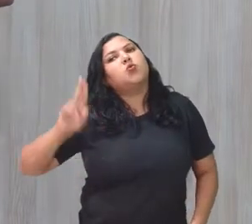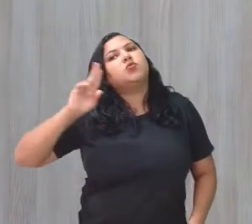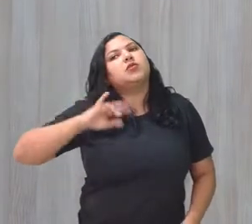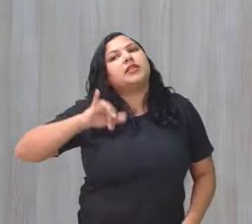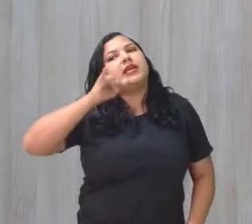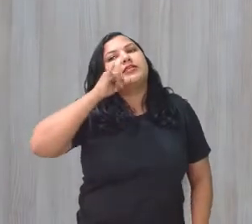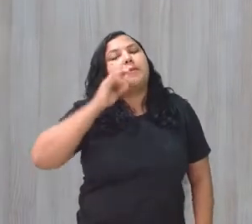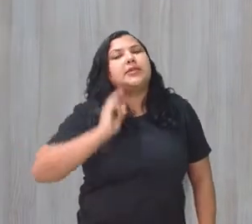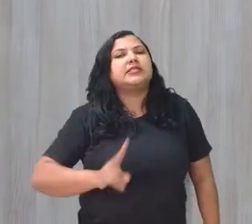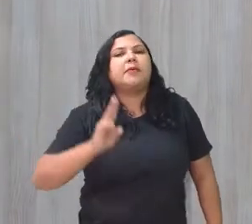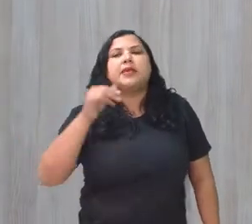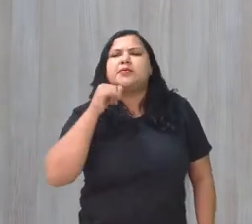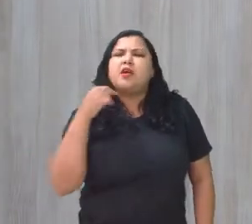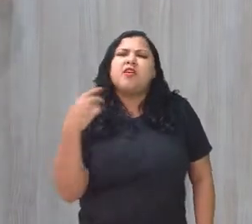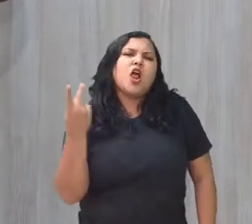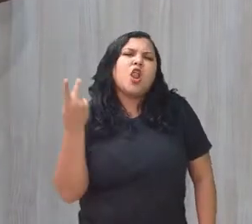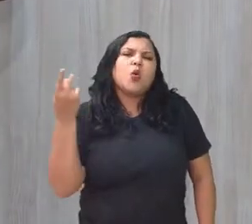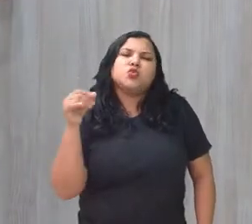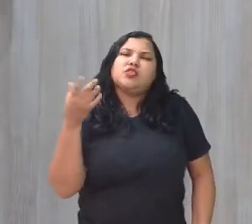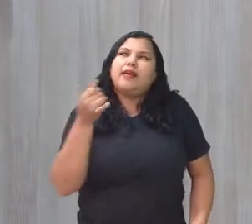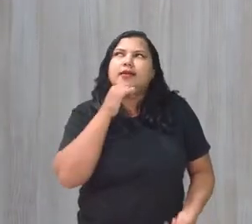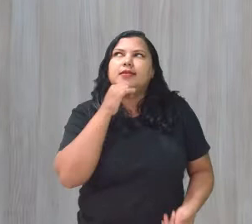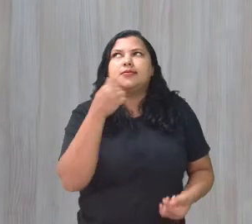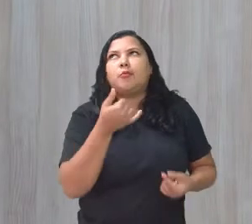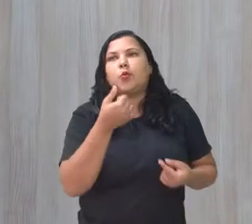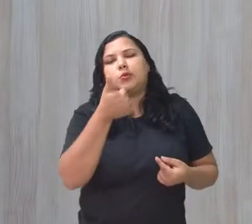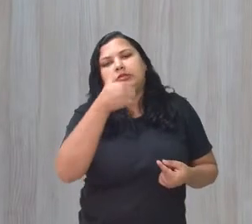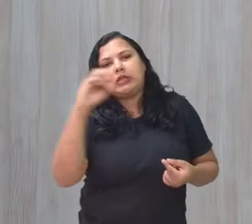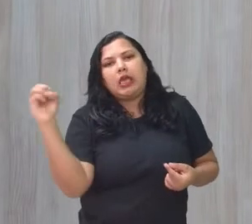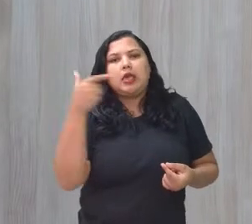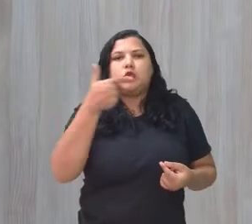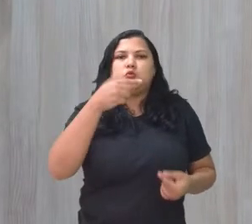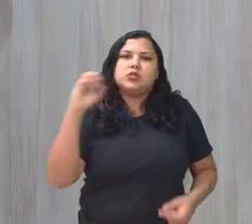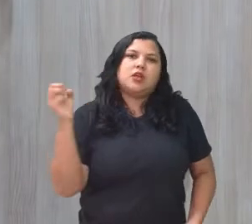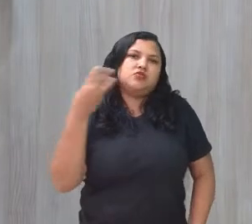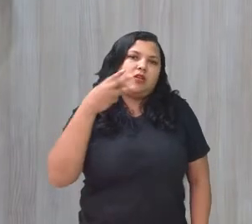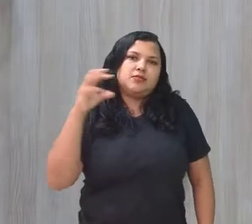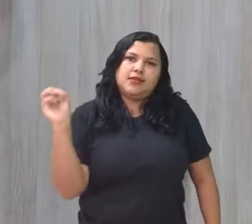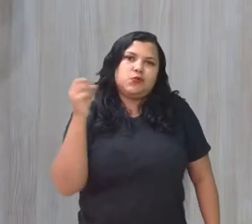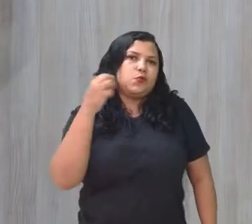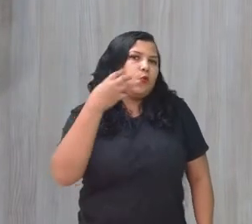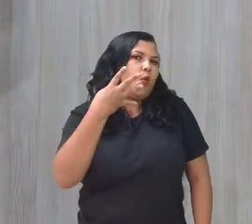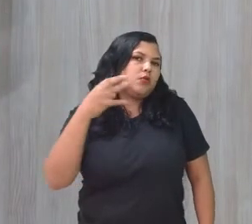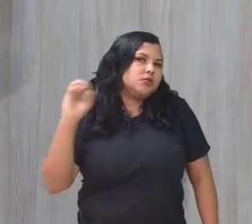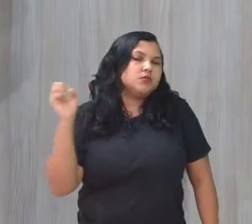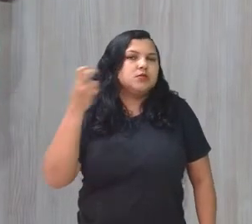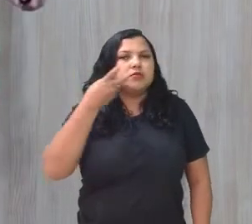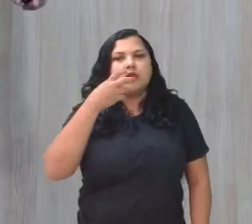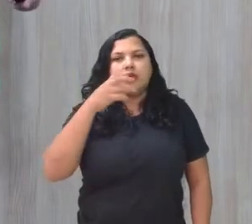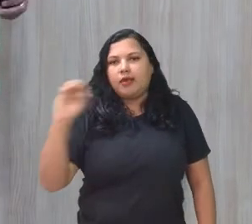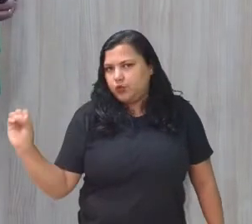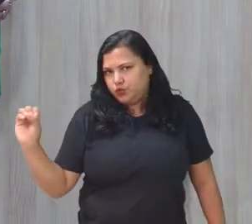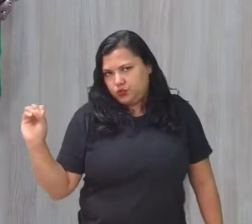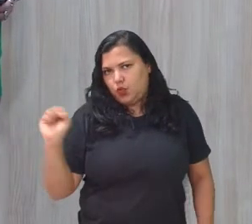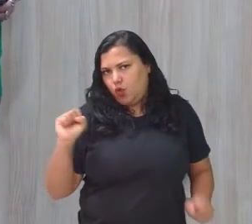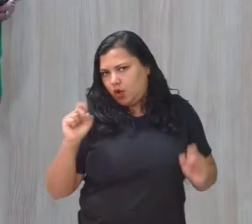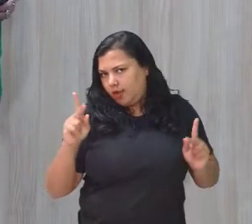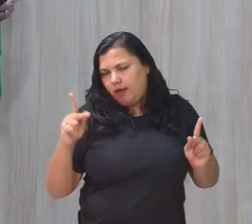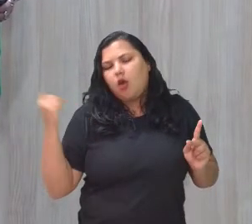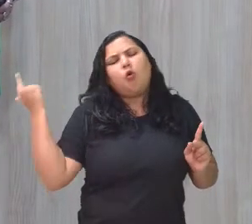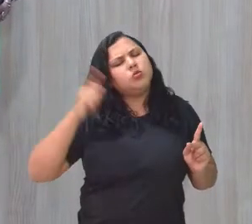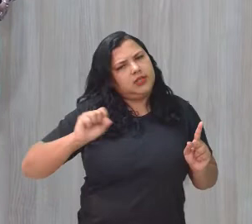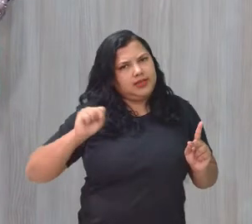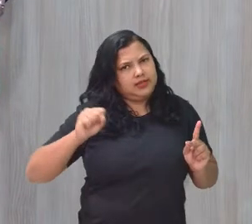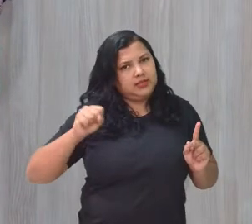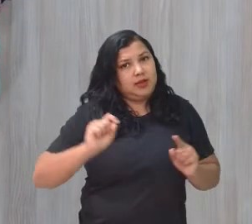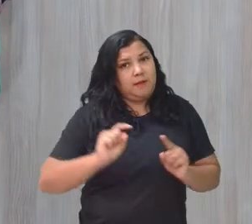forem valores que a gente chama, né, Carol? Valores redondos, por exemplo, 100, 200, 300, 400, sem problema de você chegar